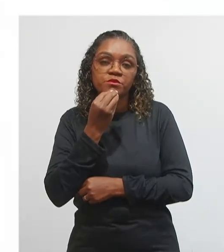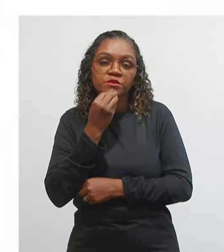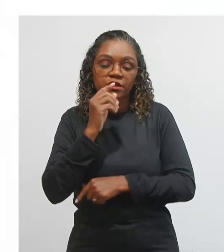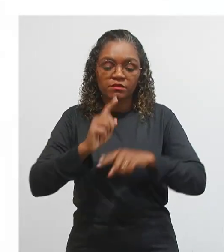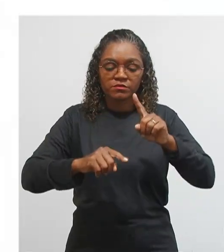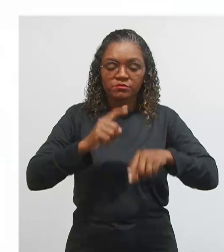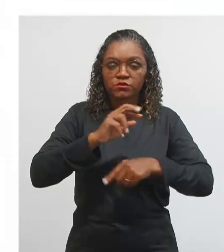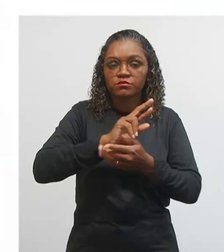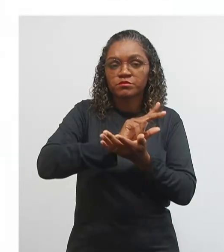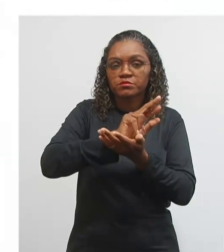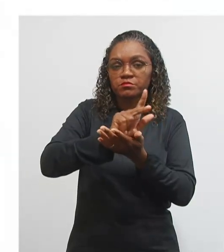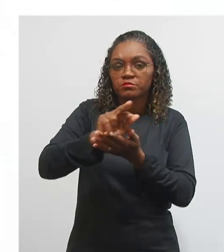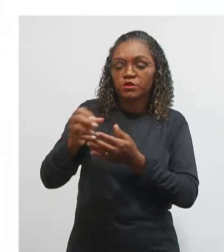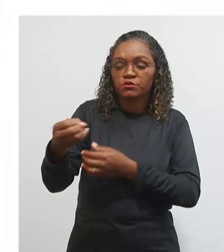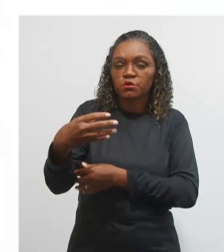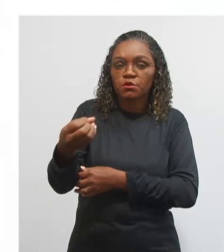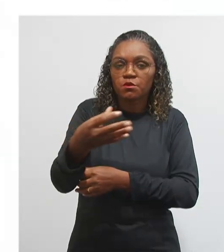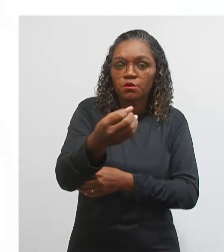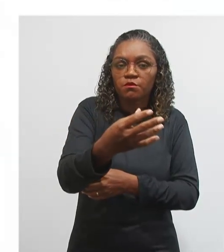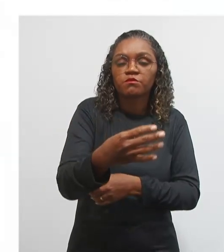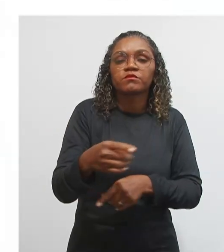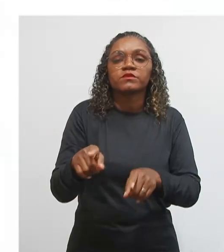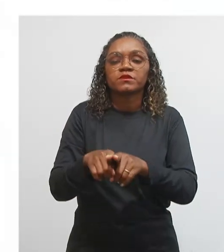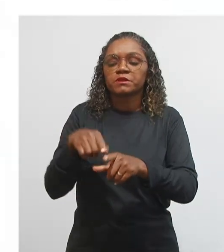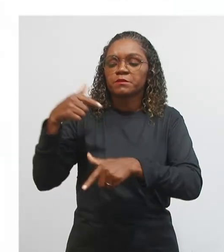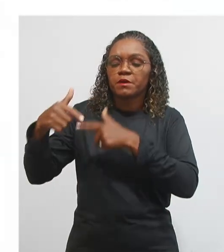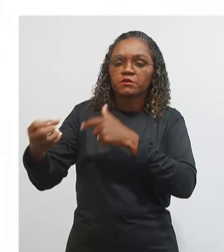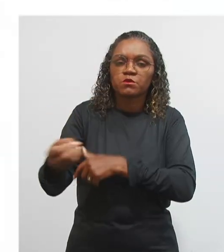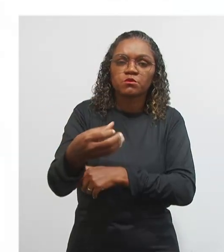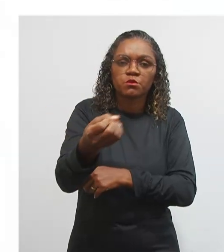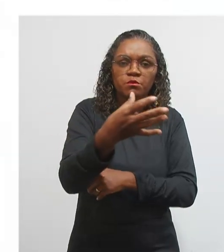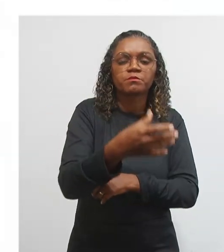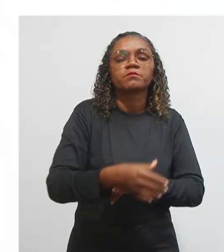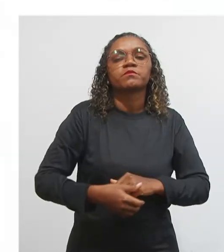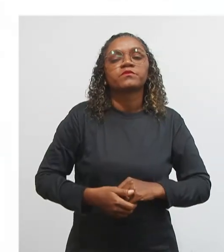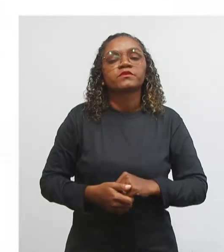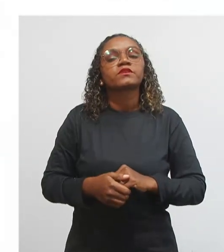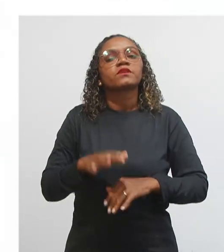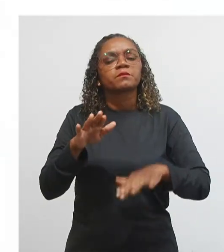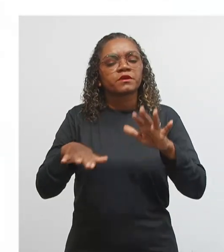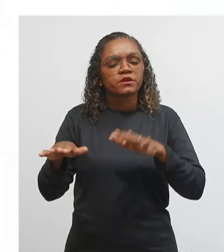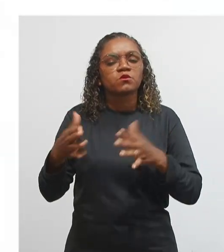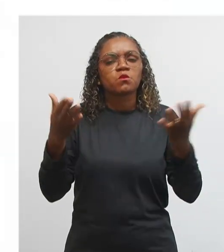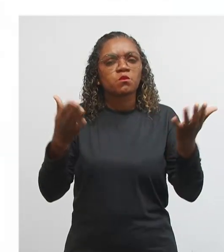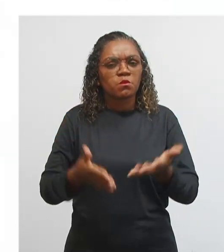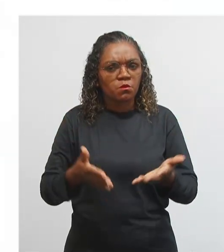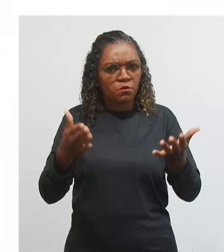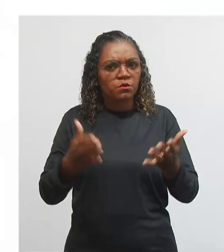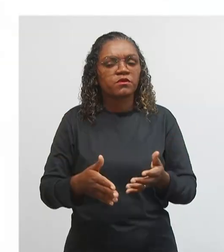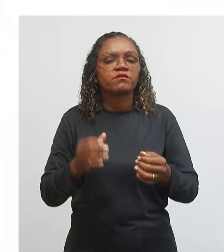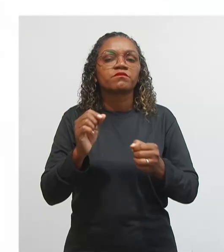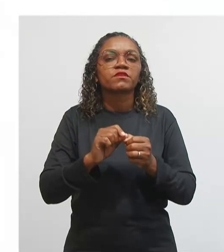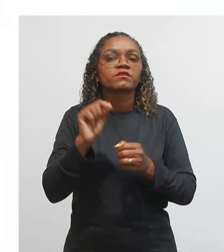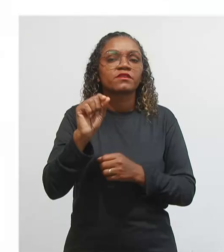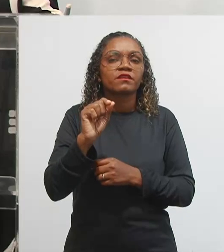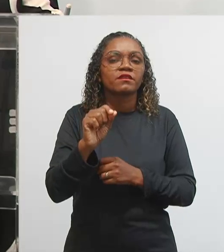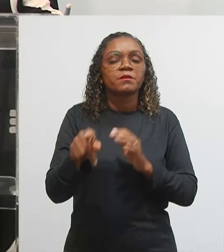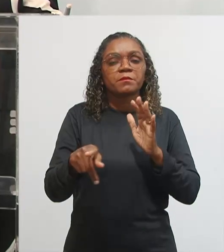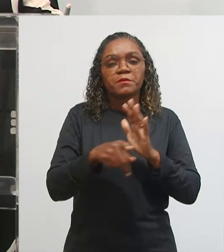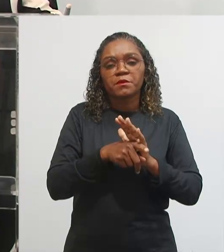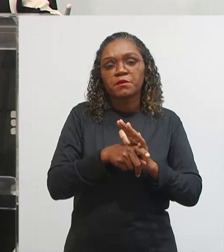produtos, tornando viáveis novas ofertas de serviços existentes. Inclusive, muitos serviços hoje são feitos através de chats,